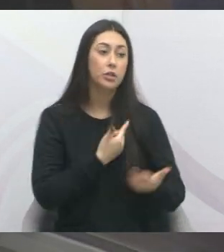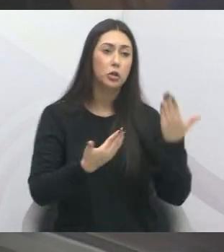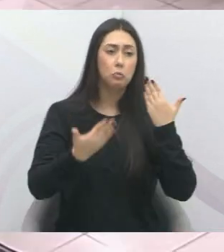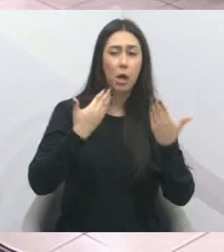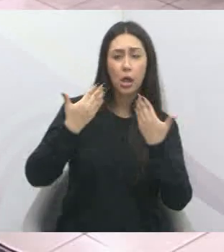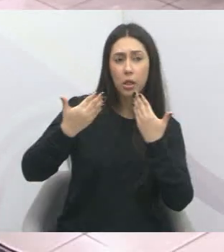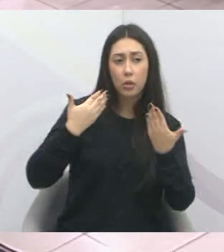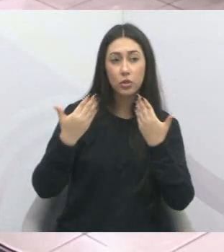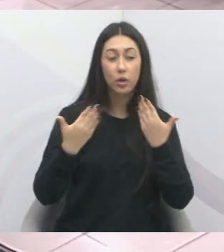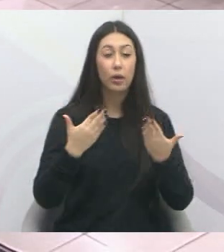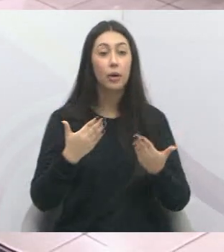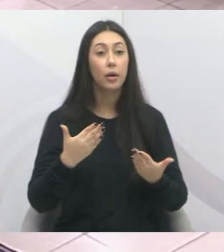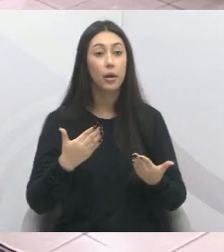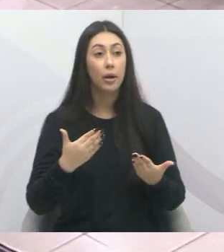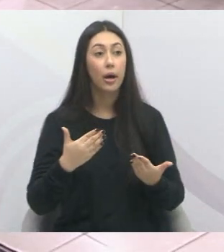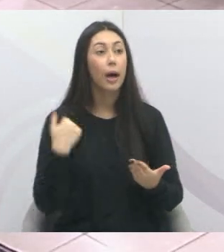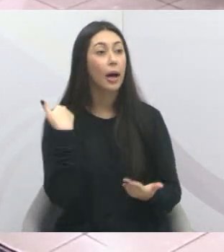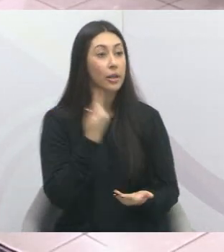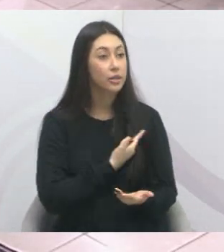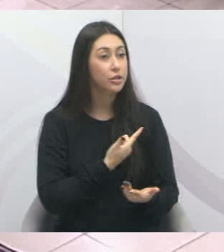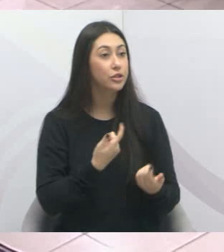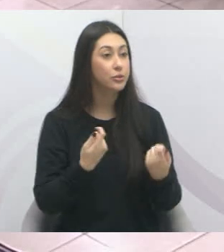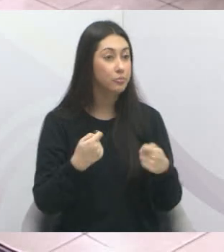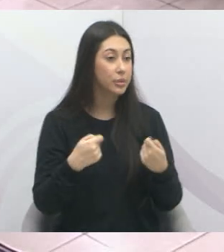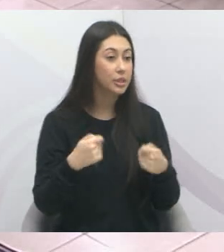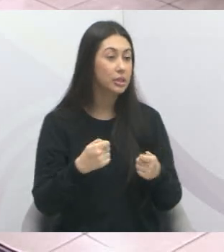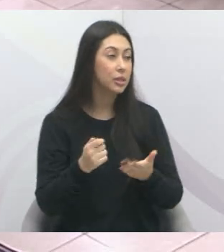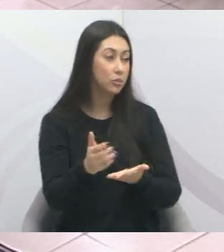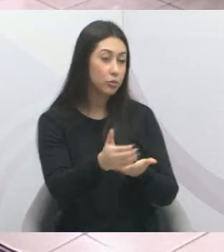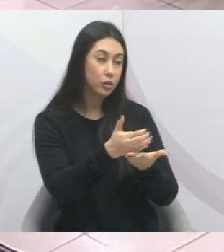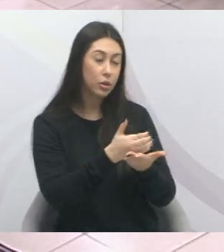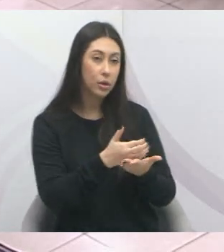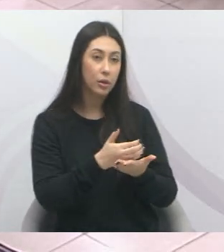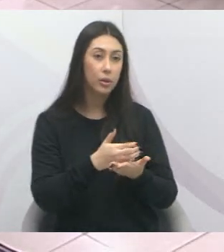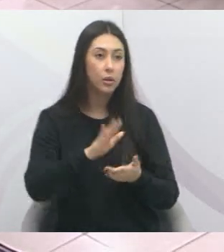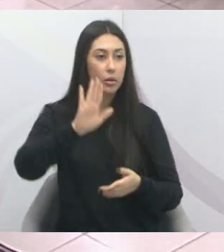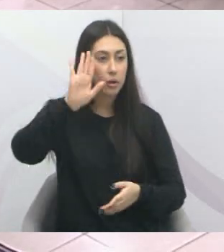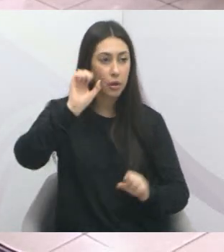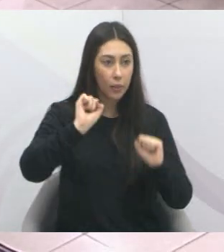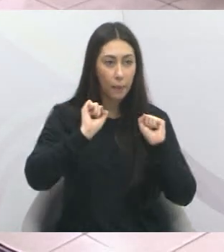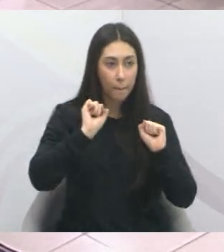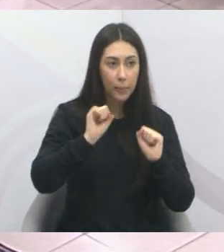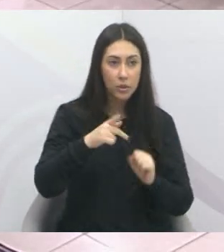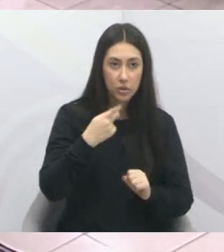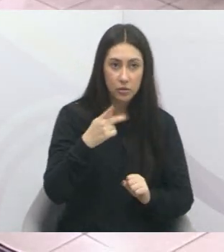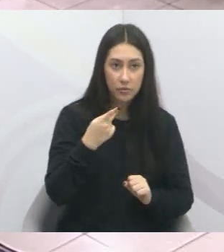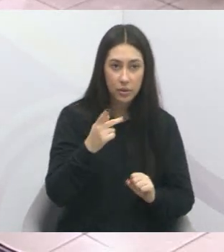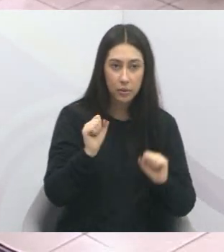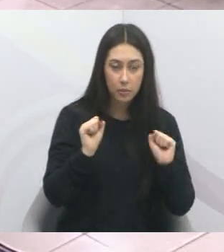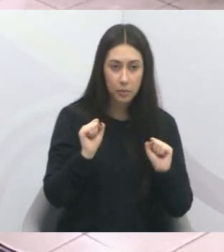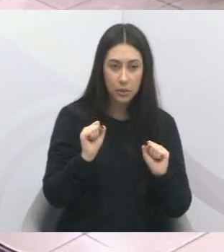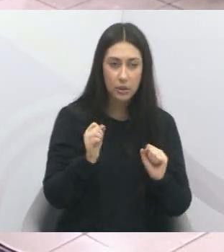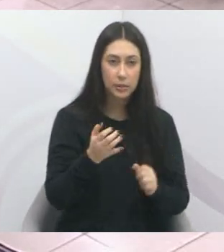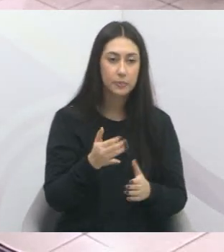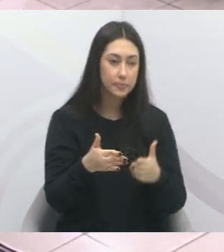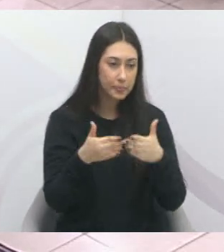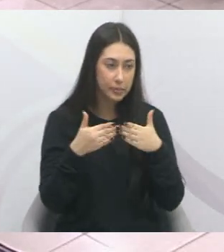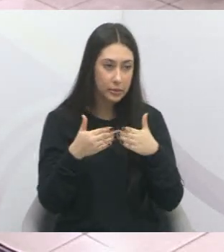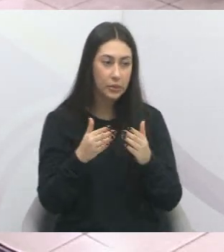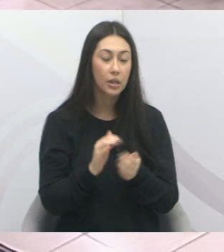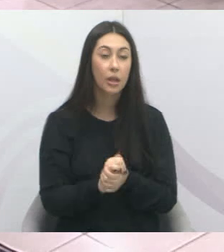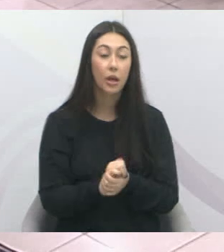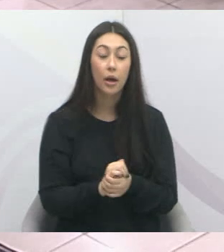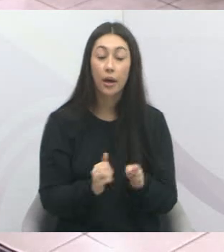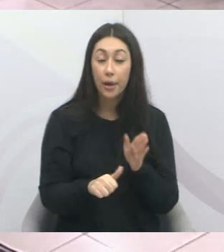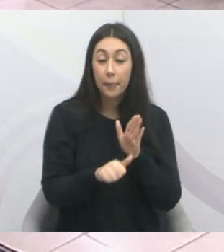a gente receber o recurso, tem que ser médico. Sim, mas eu acho que a gente, se não consegue... Pode falar. Posso, com licença?